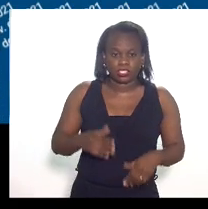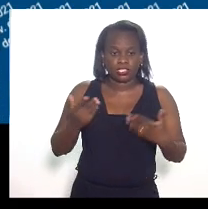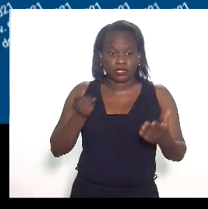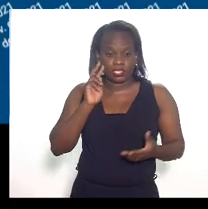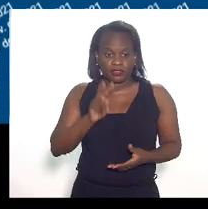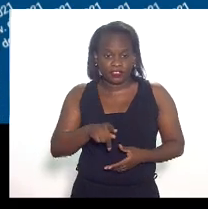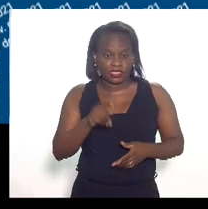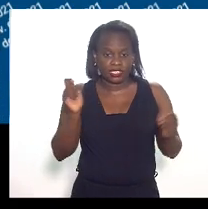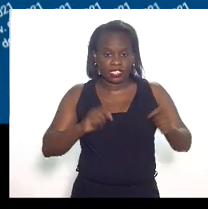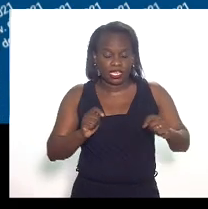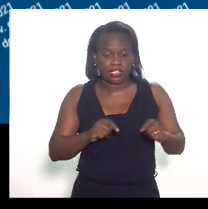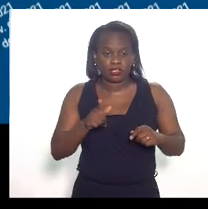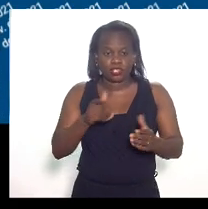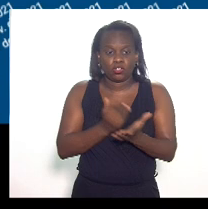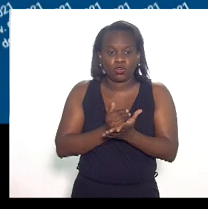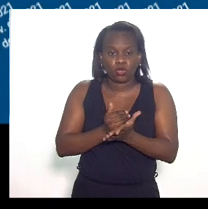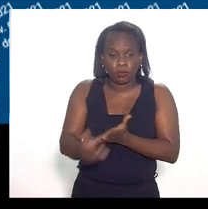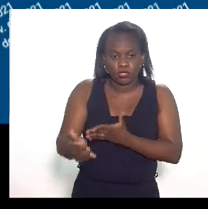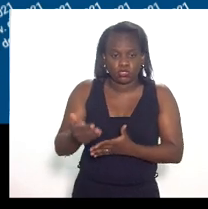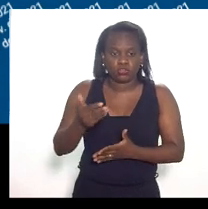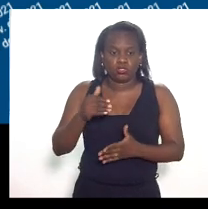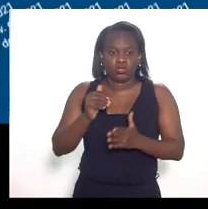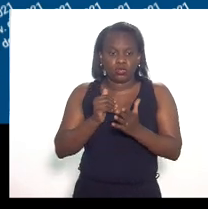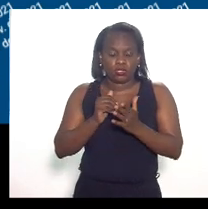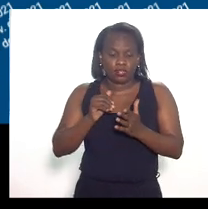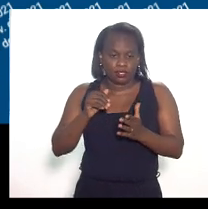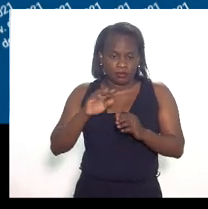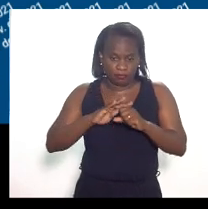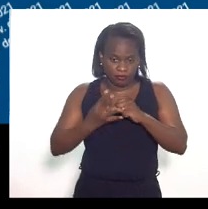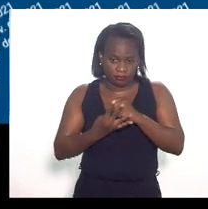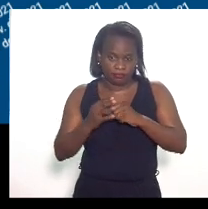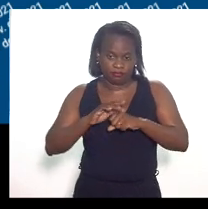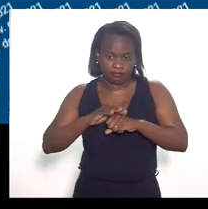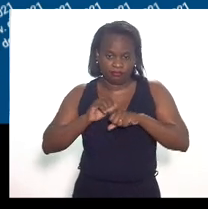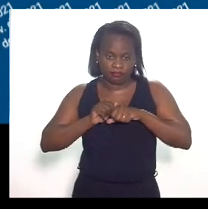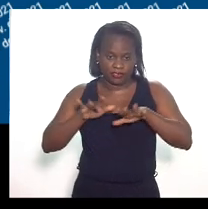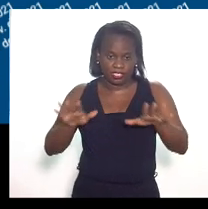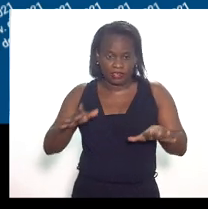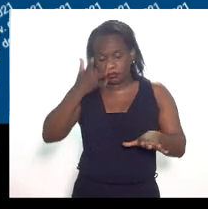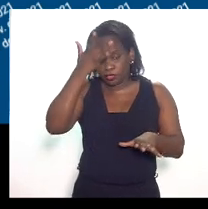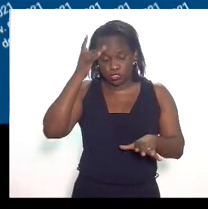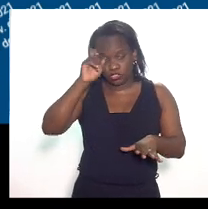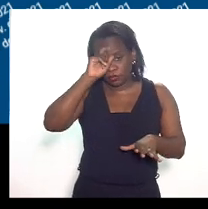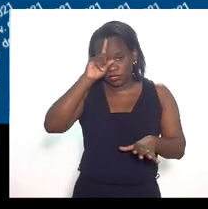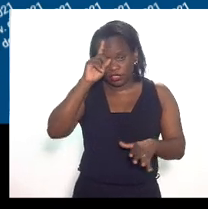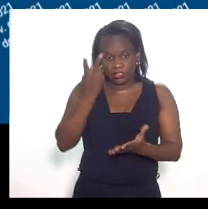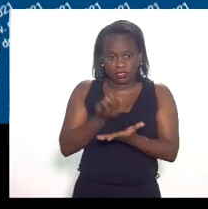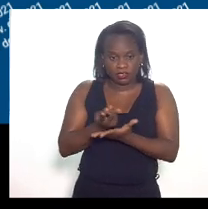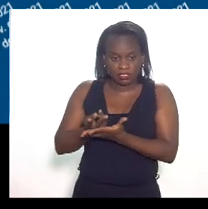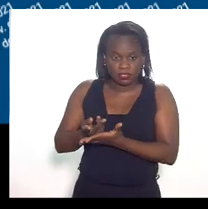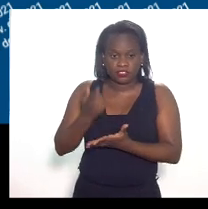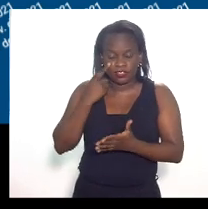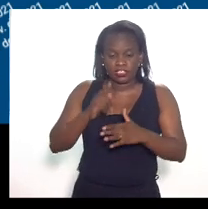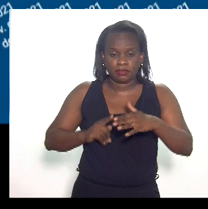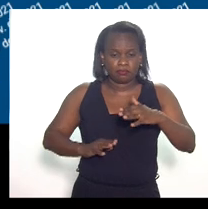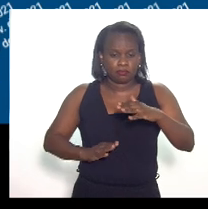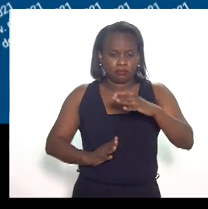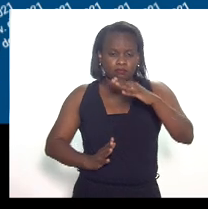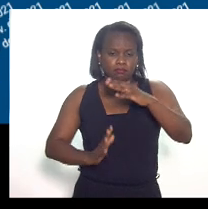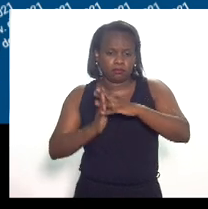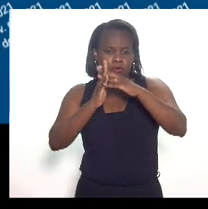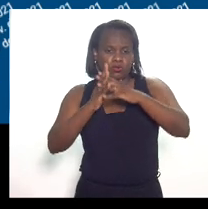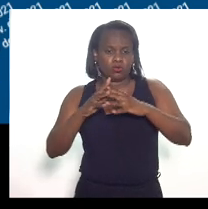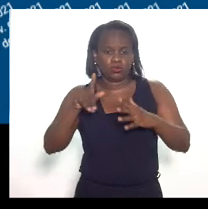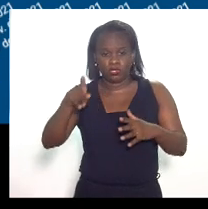gente consegue ver, desde o início da pandemia, quantos pacientes estavam internados nesse hospital. Então, você pode ver que no auge da pandemia,